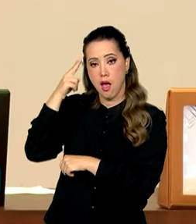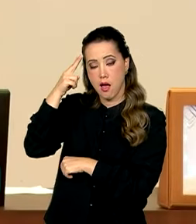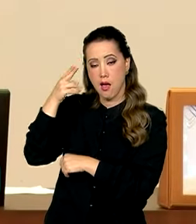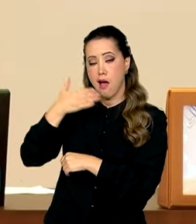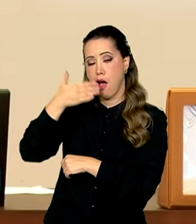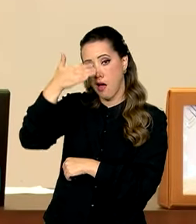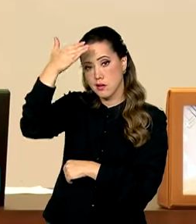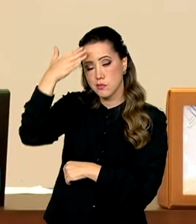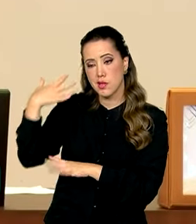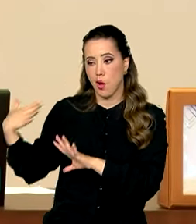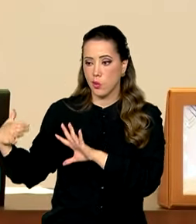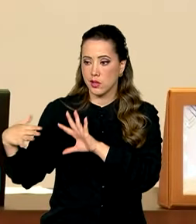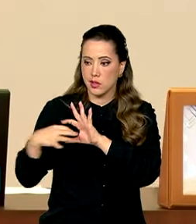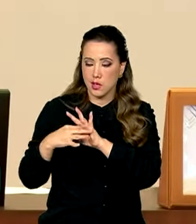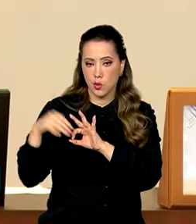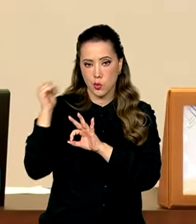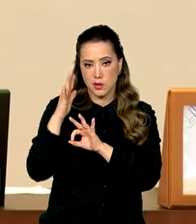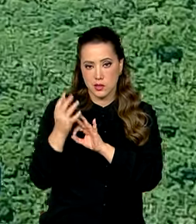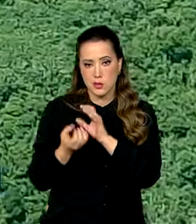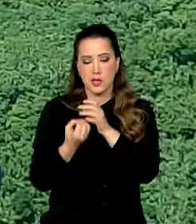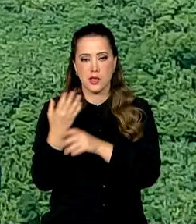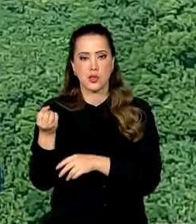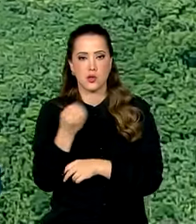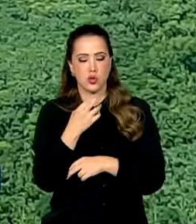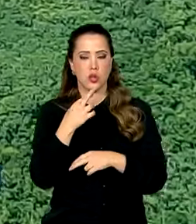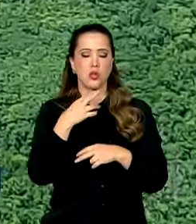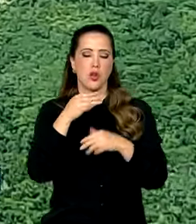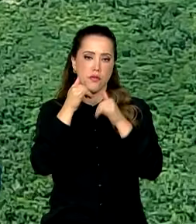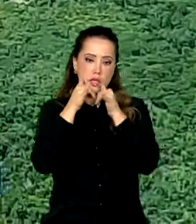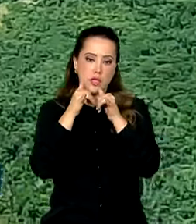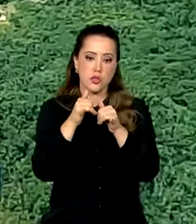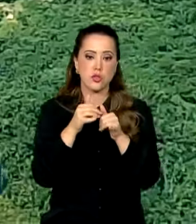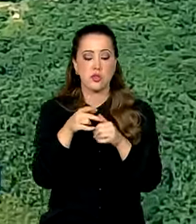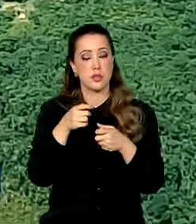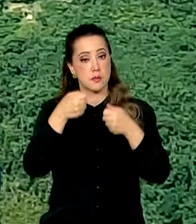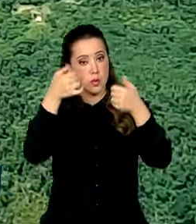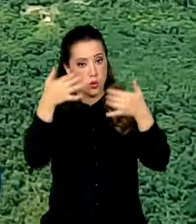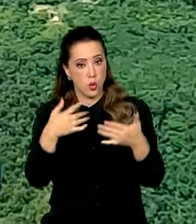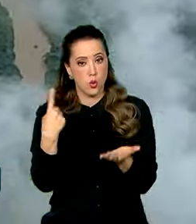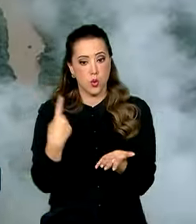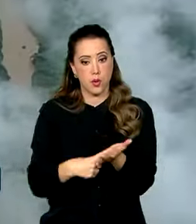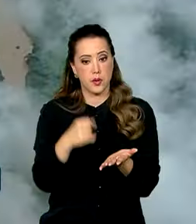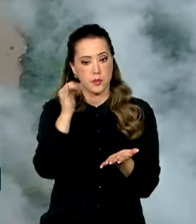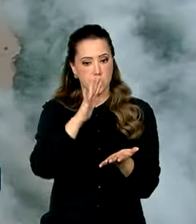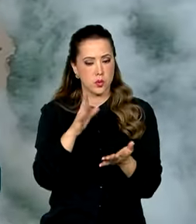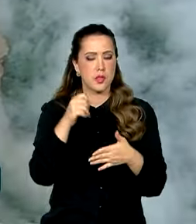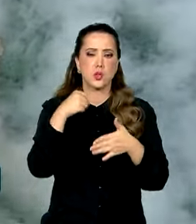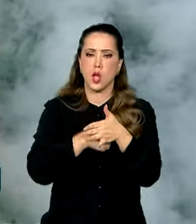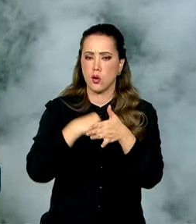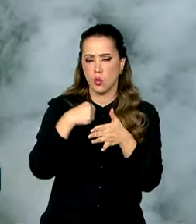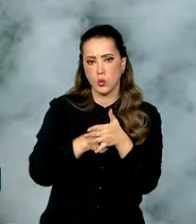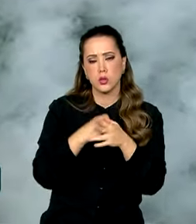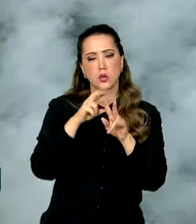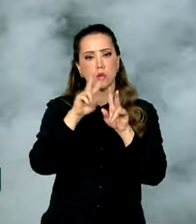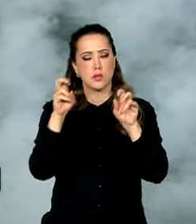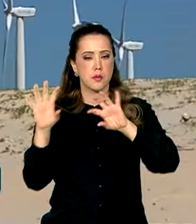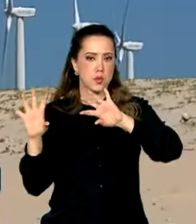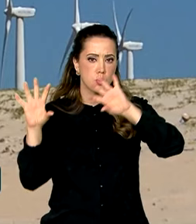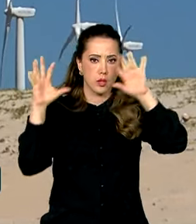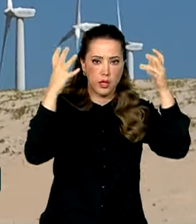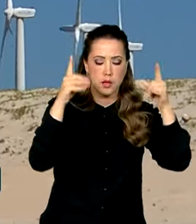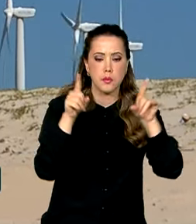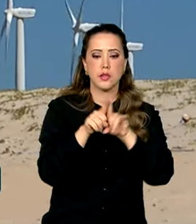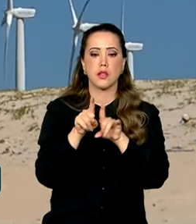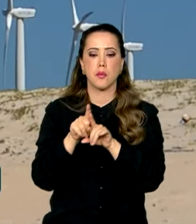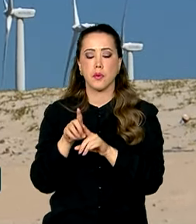no avanço de uma nova matriz energética e ressaltou o comprometimento brasileiro no enfrentamento das questões climáticas